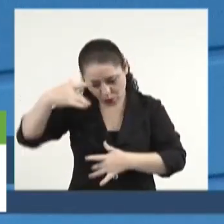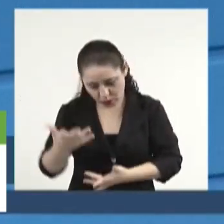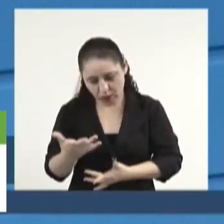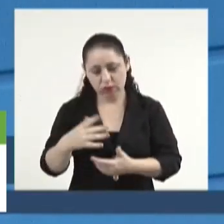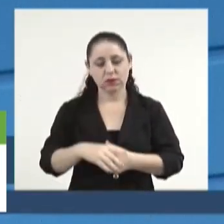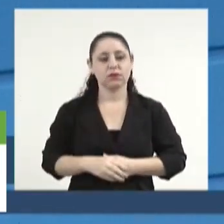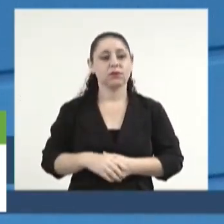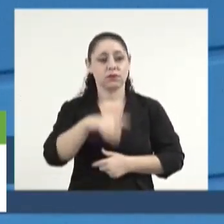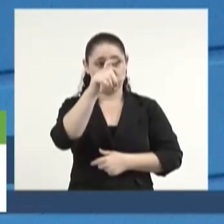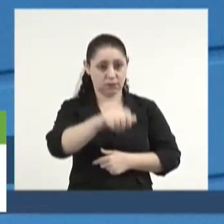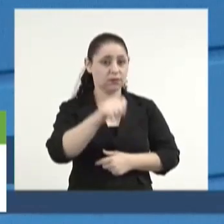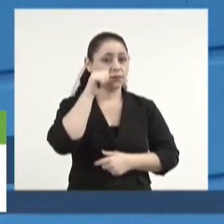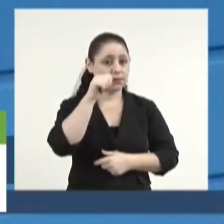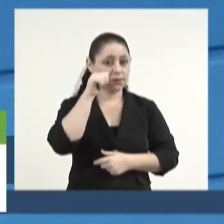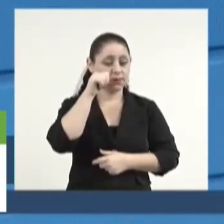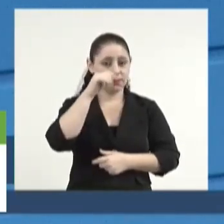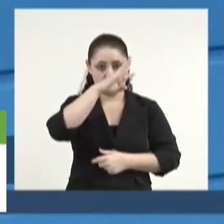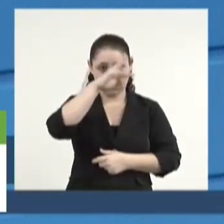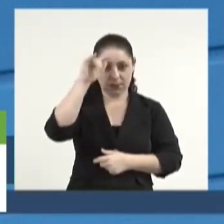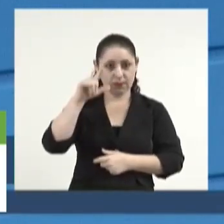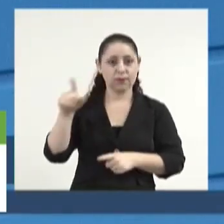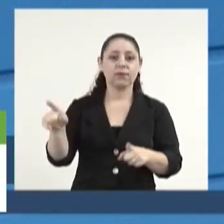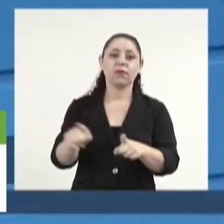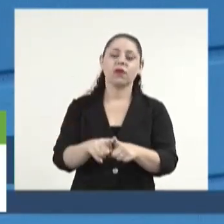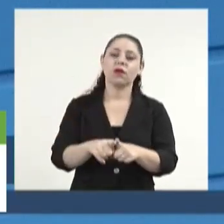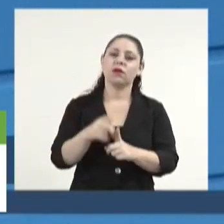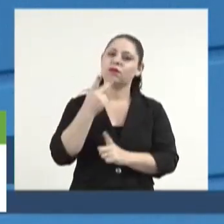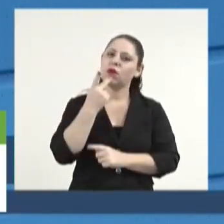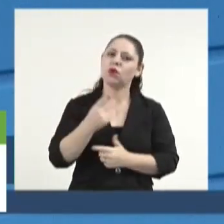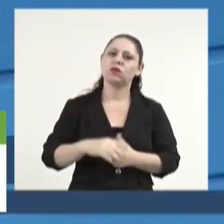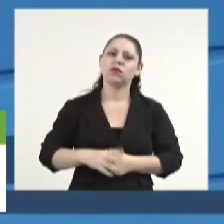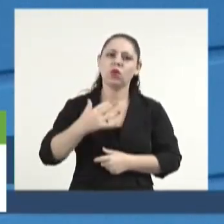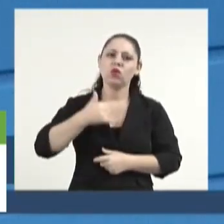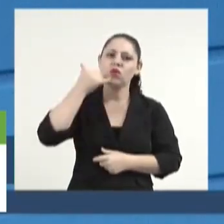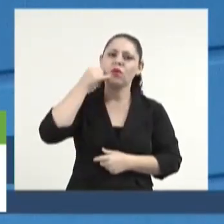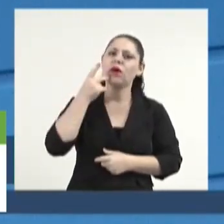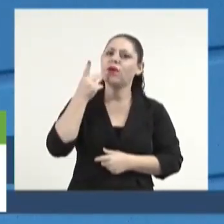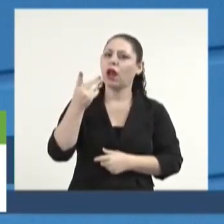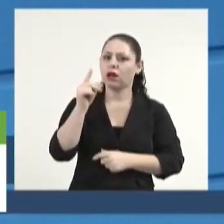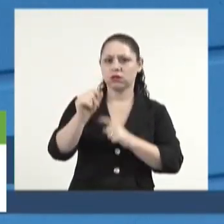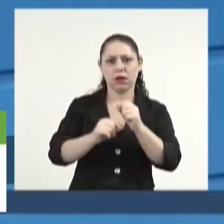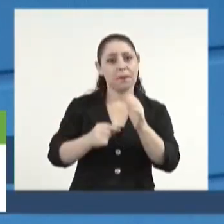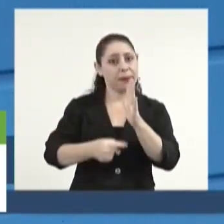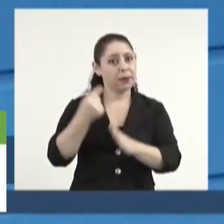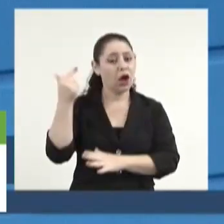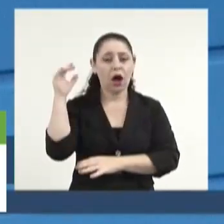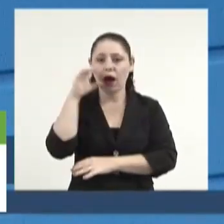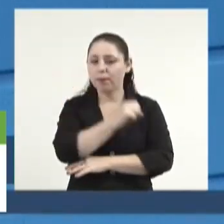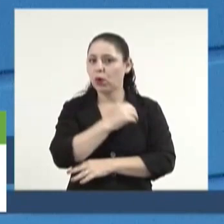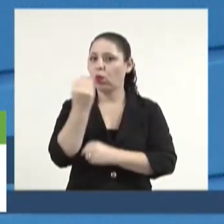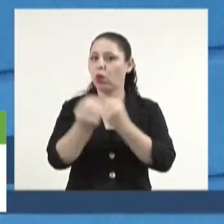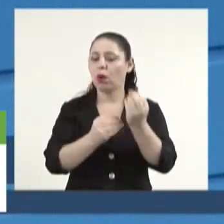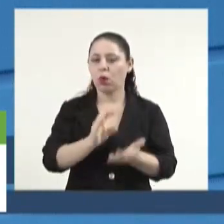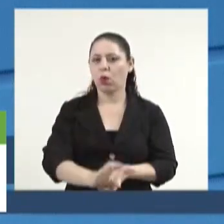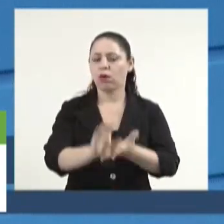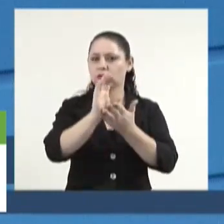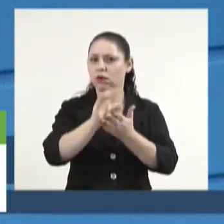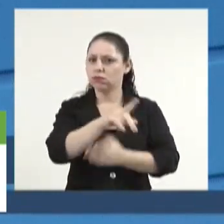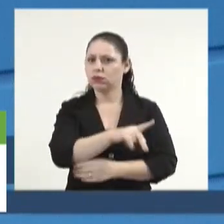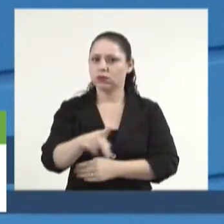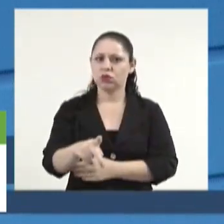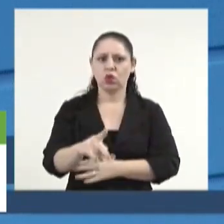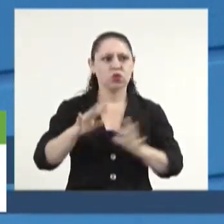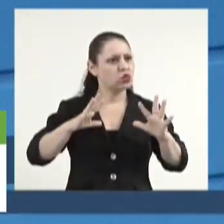homenageando as mulheres sul-mato-grossenses. Ele disse: olha, estou te ligando para dizer em primeira mão, como presidente da Comissão de